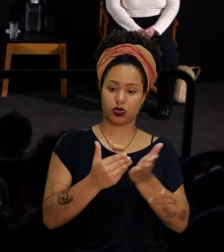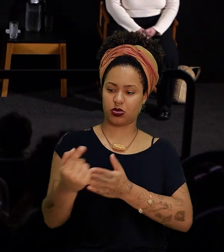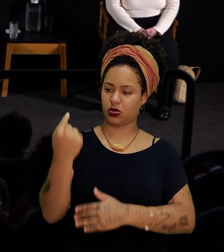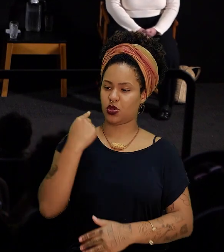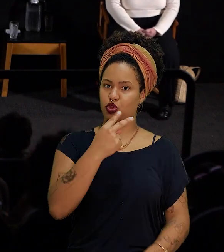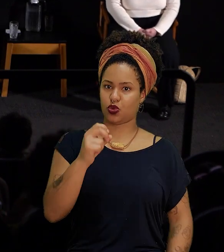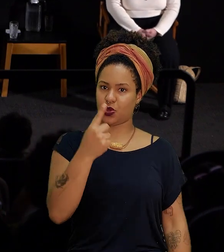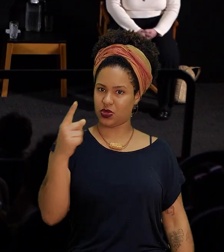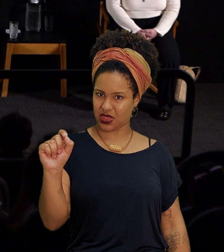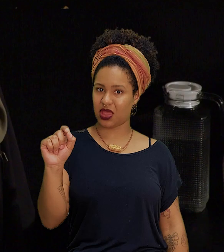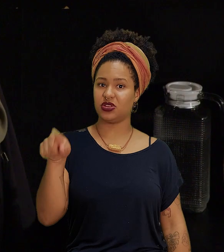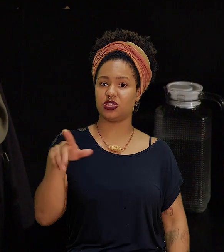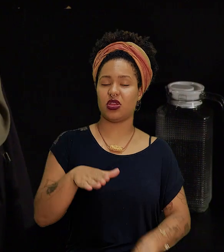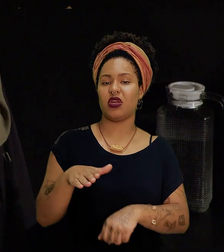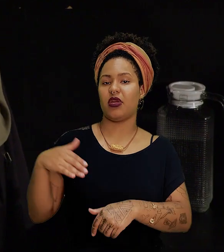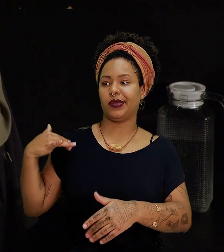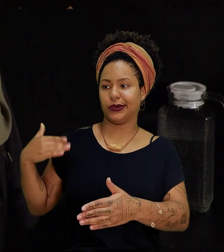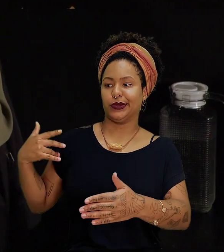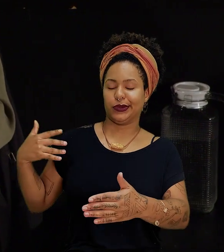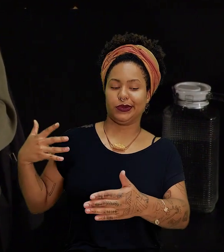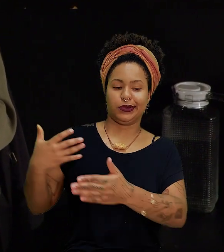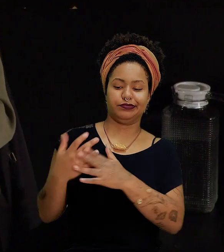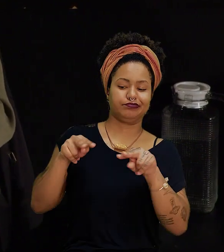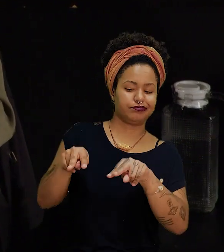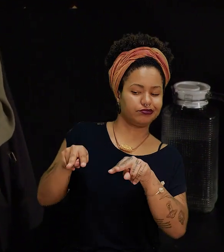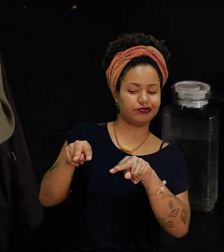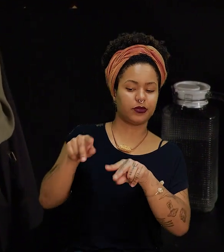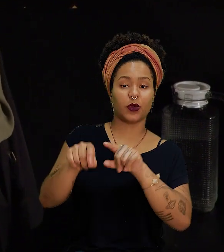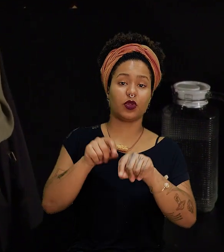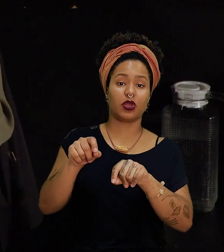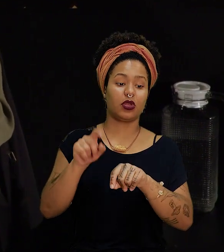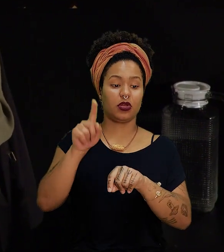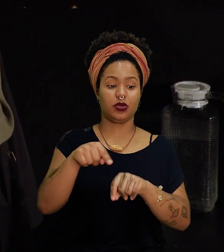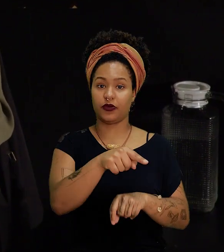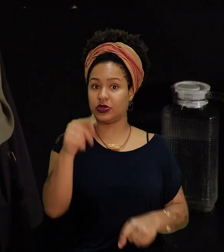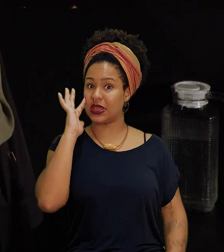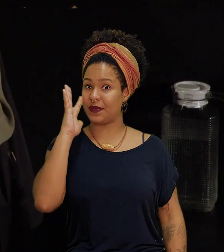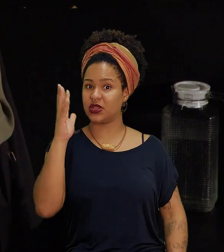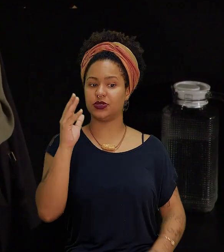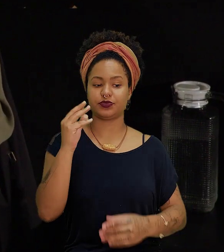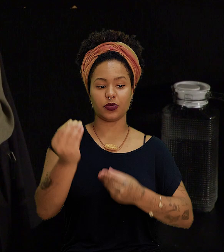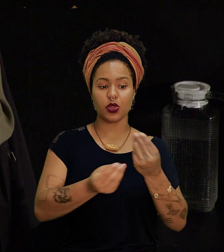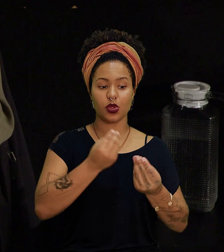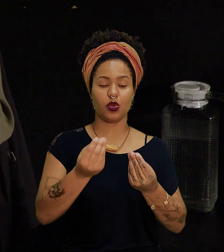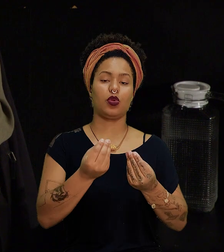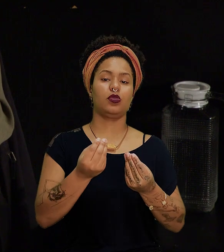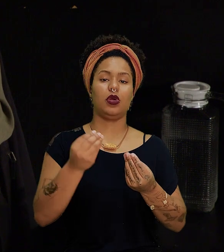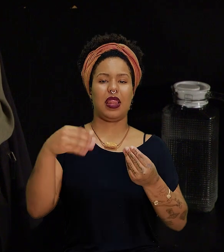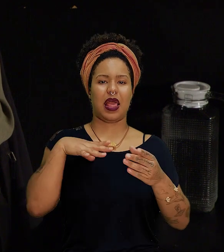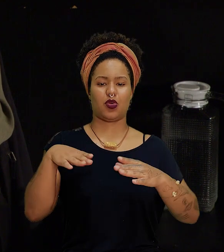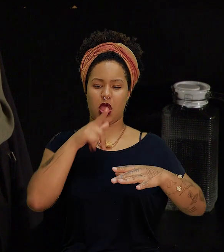2010, né, ele está sendo previsto, que é, imaginem vocês, no Médio